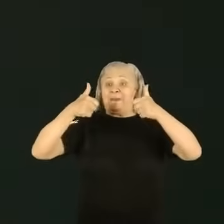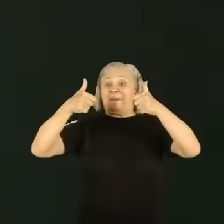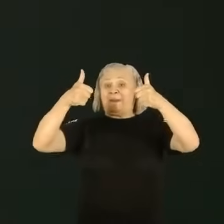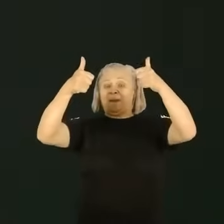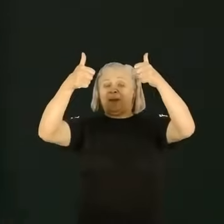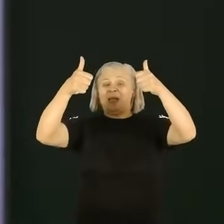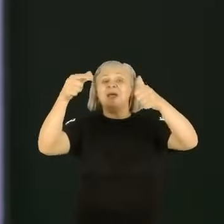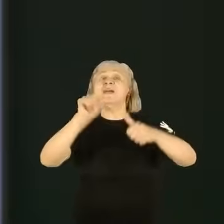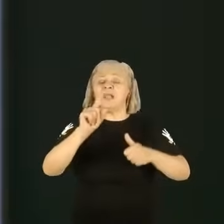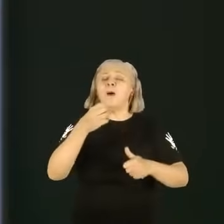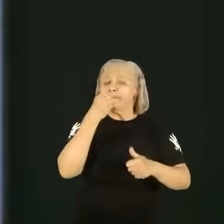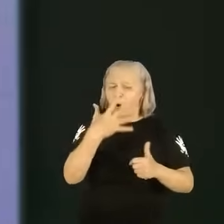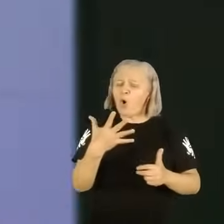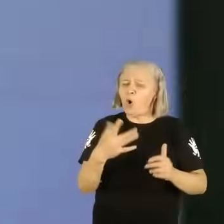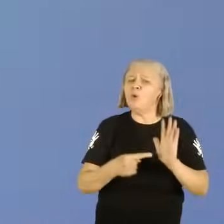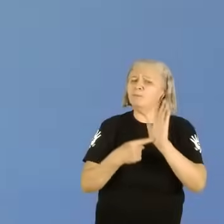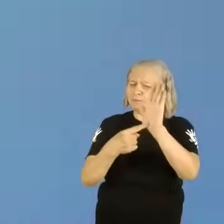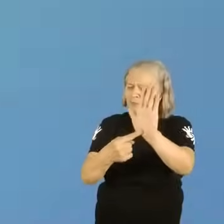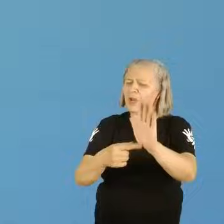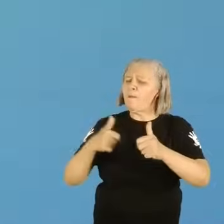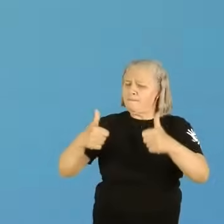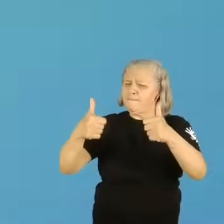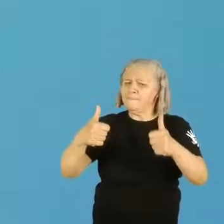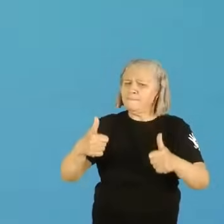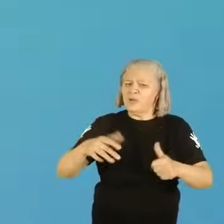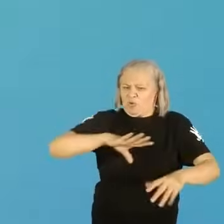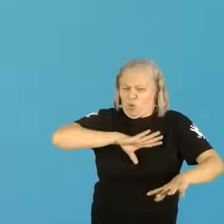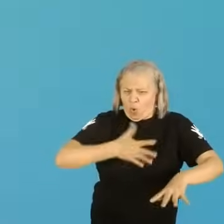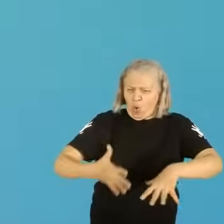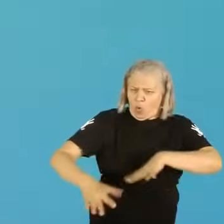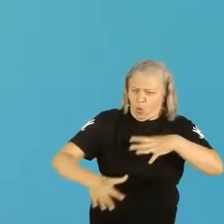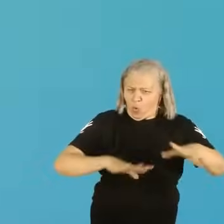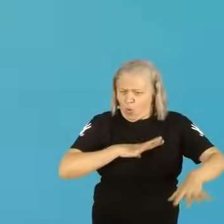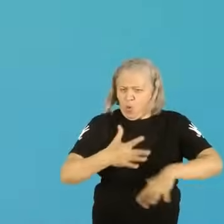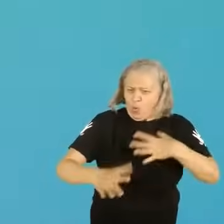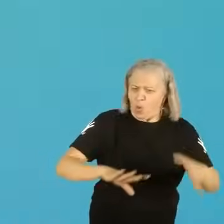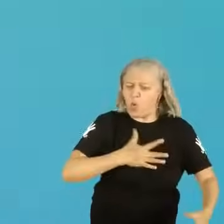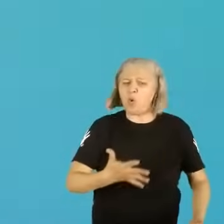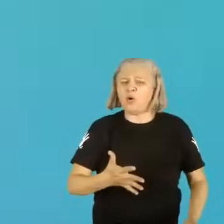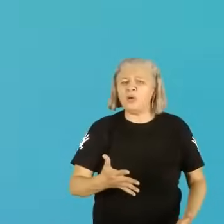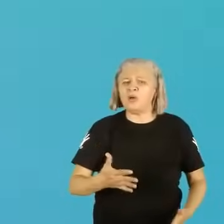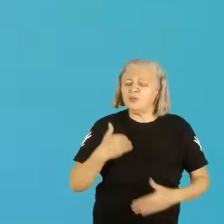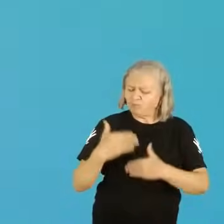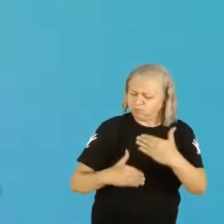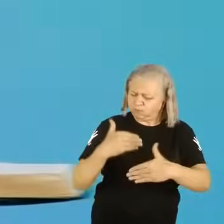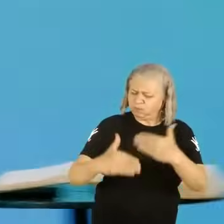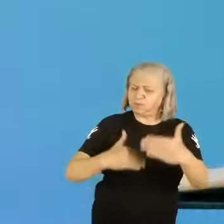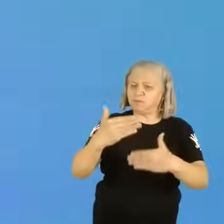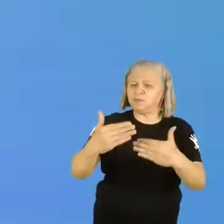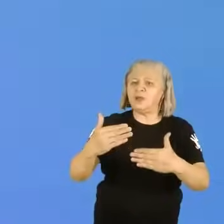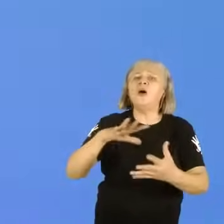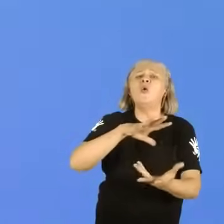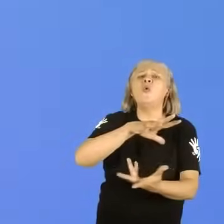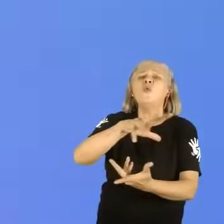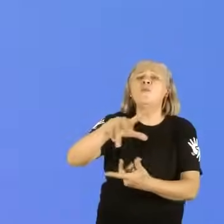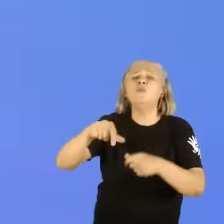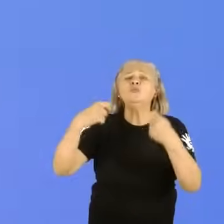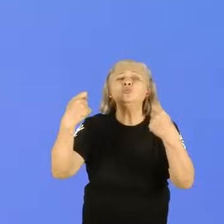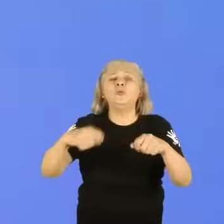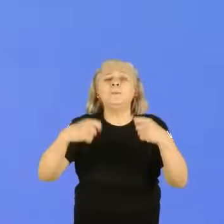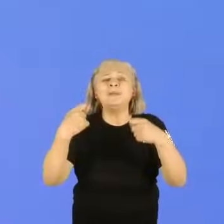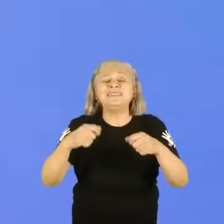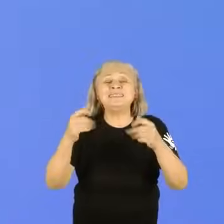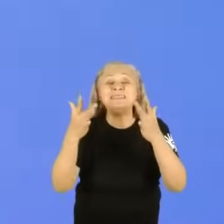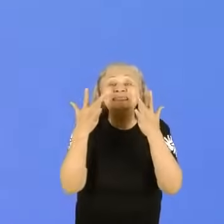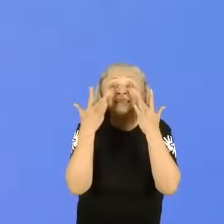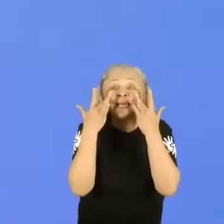ela tenha o seu papel, por mais que elas nos encorajem para enfrentar um dia ou outro, mas o que o mundo precisa ouvir e o que